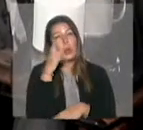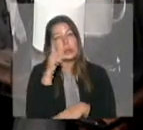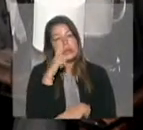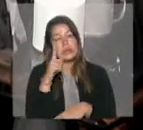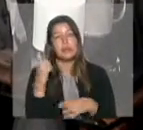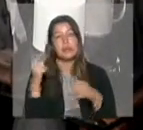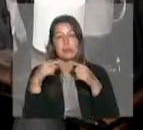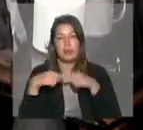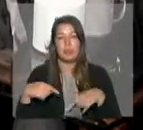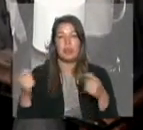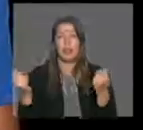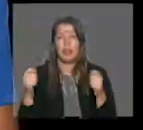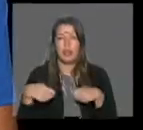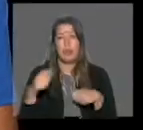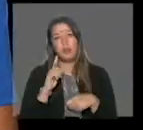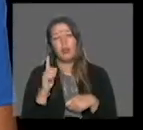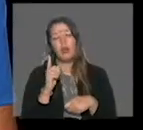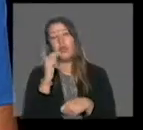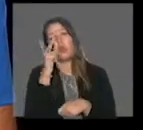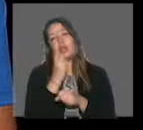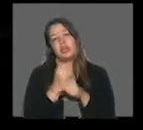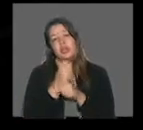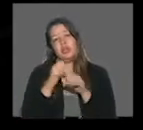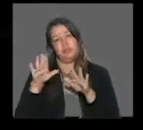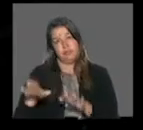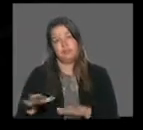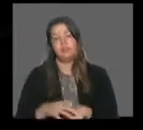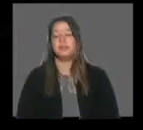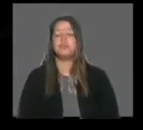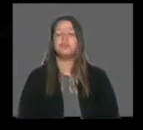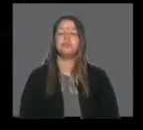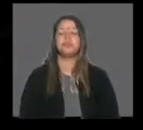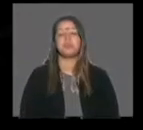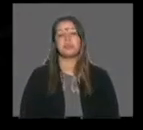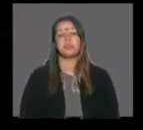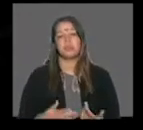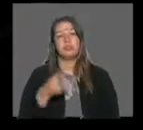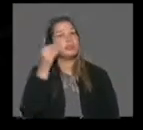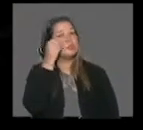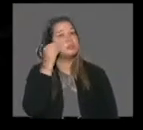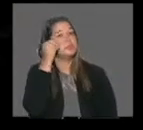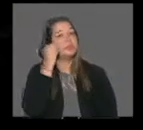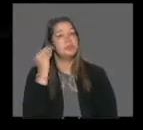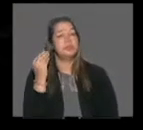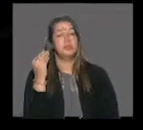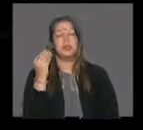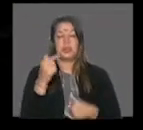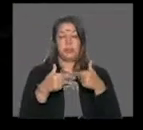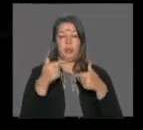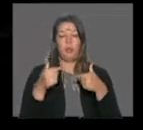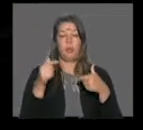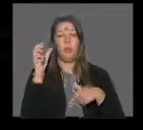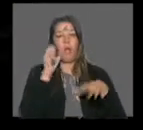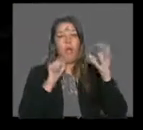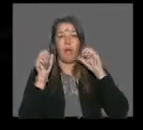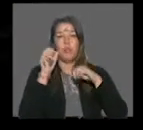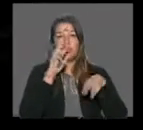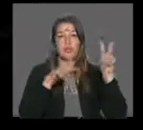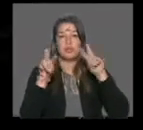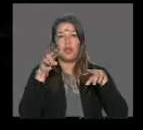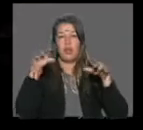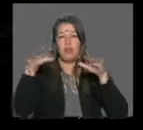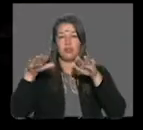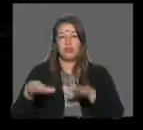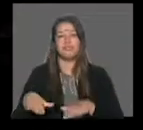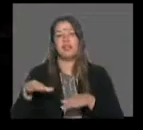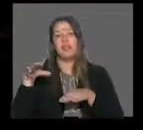me adaptar e fiquei 2 anos e meio. E aí, como foi essa experiência Foi de trabalhar com audiovisual em